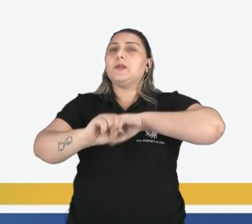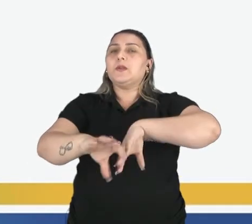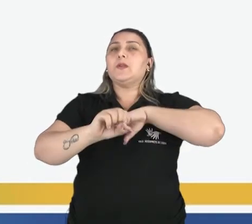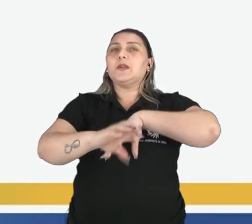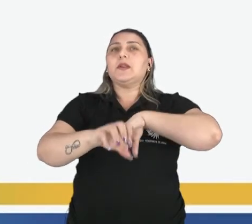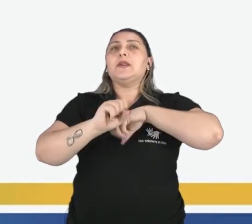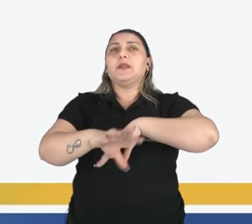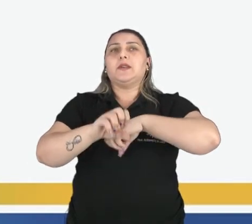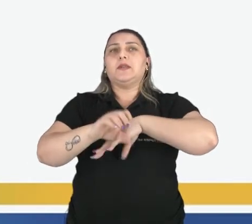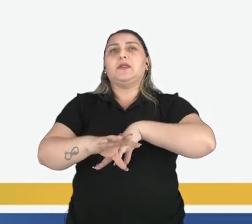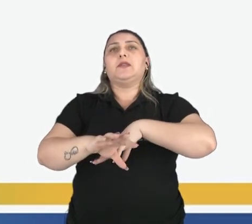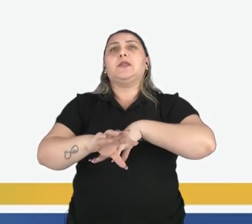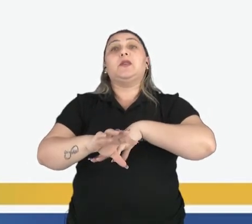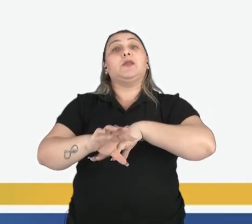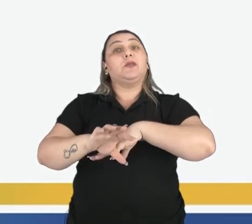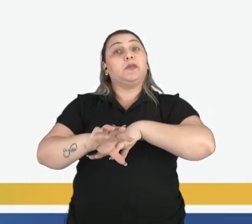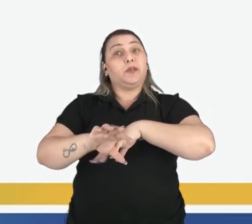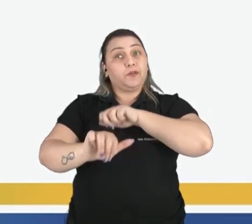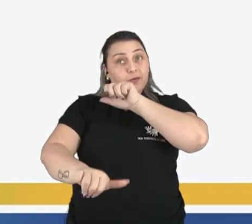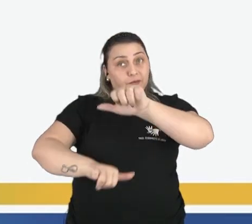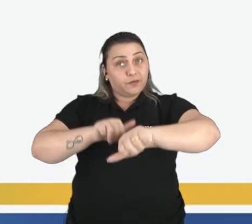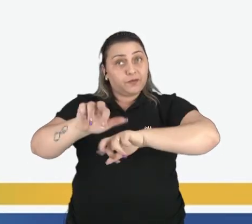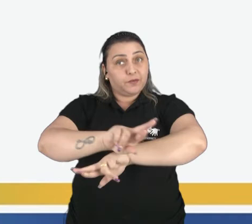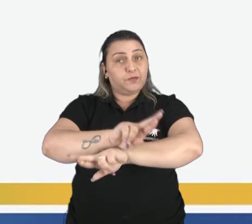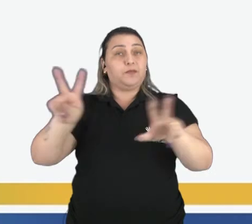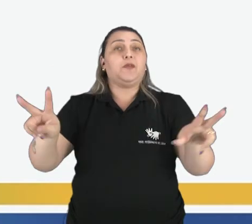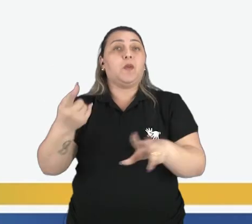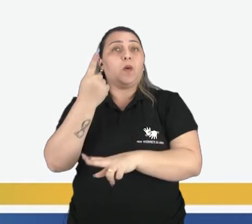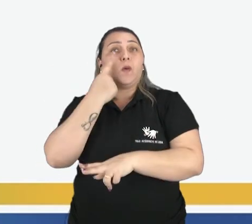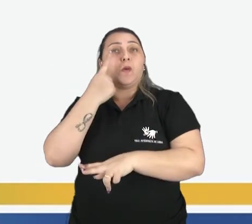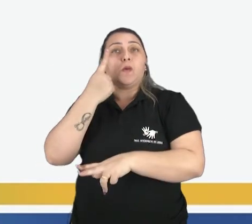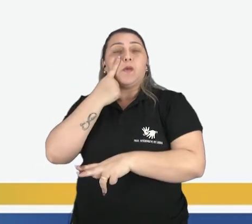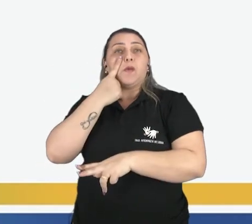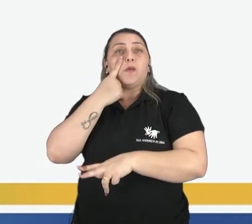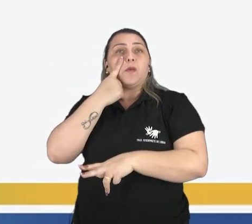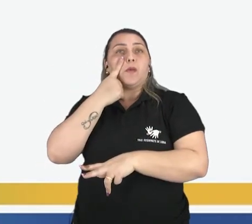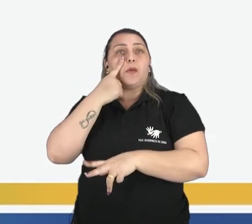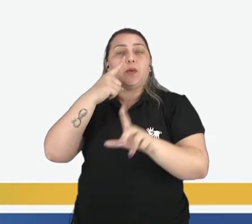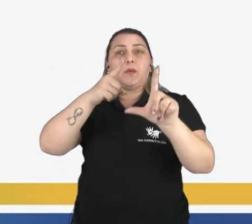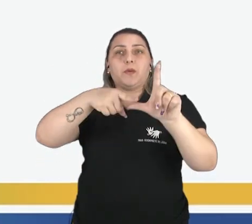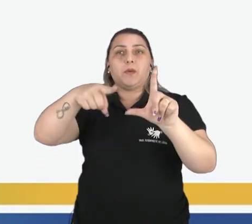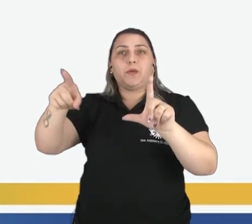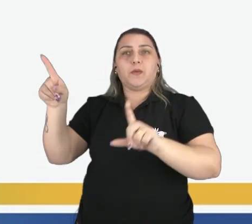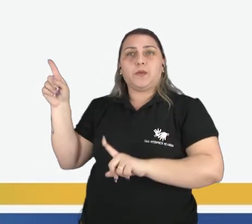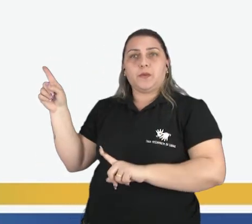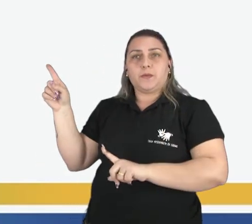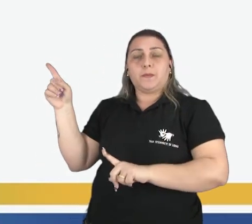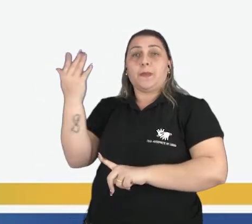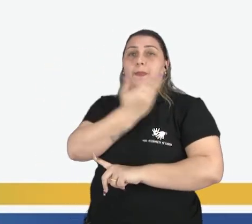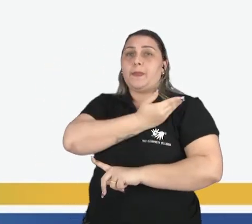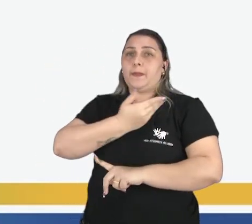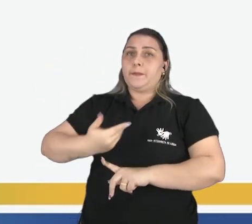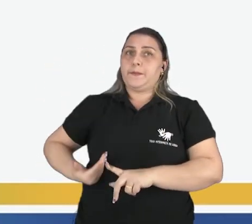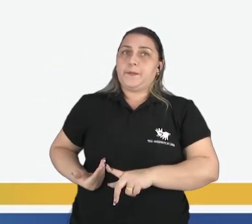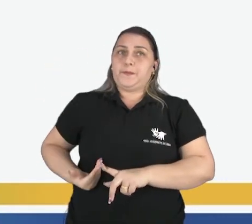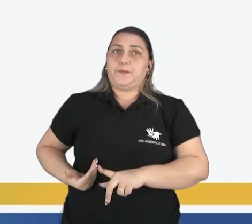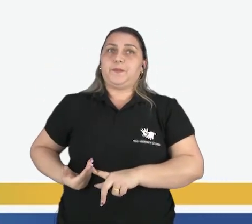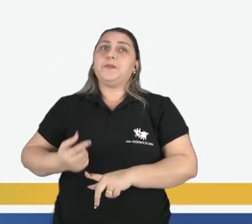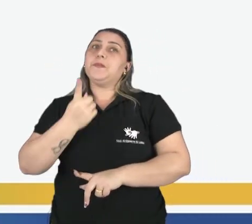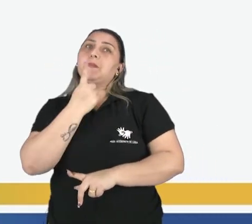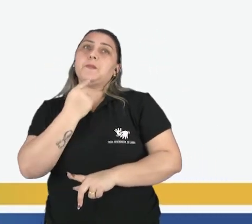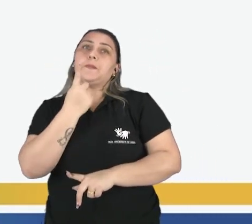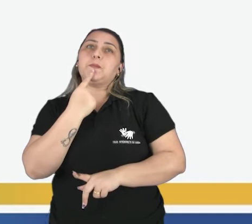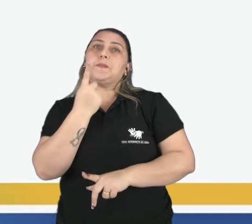realidade está se tornando outro rumo. Então olha só nesse nosso gráfico aí. Na rede pública, de